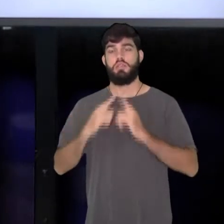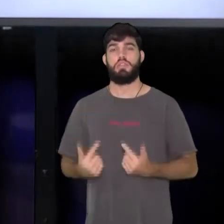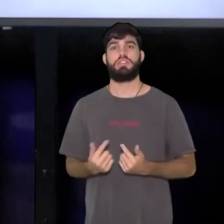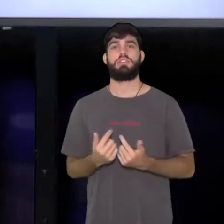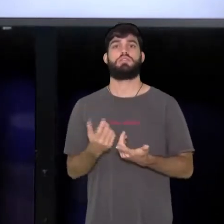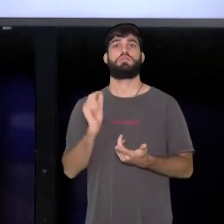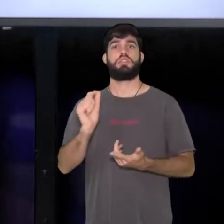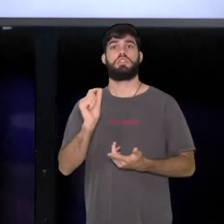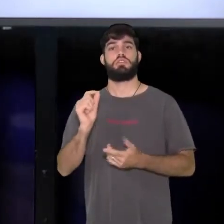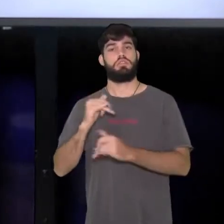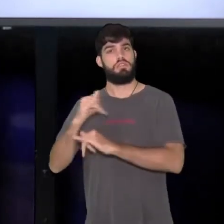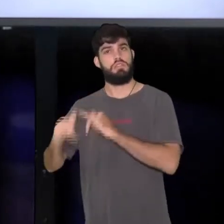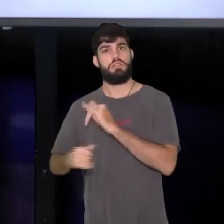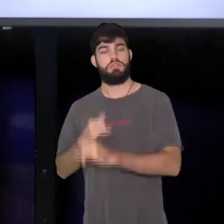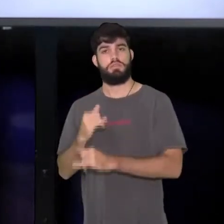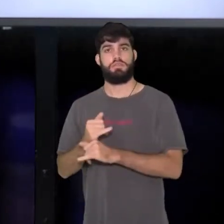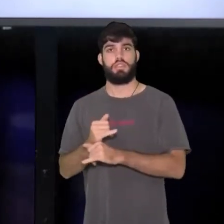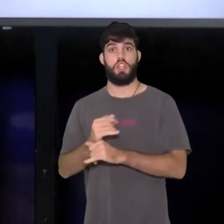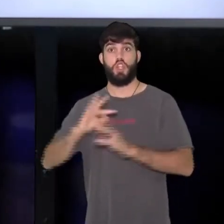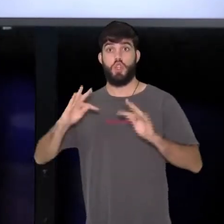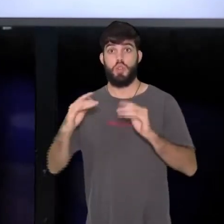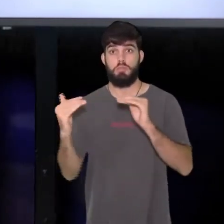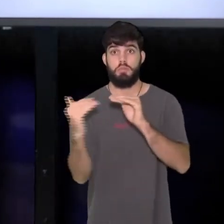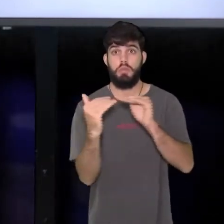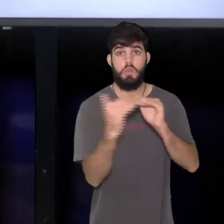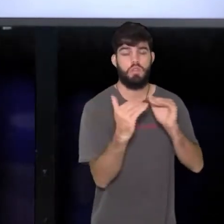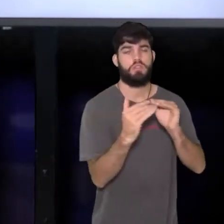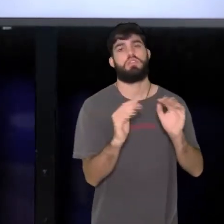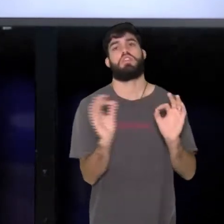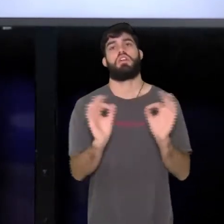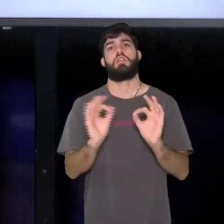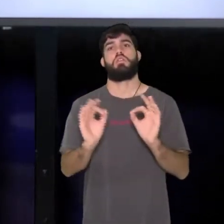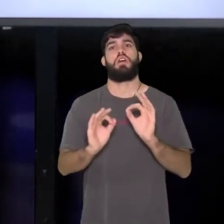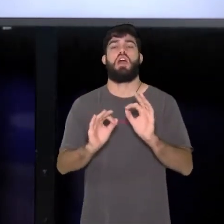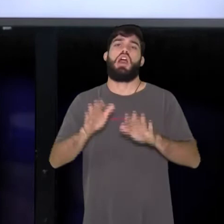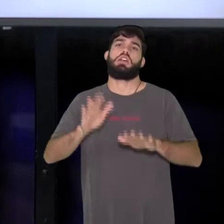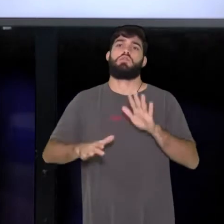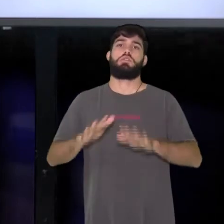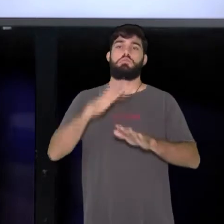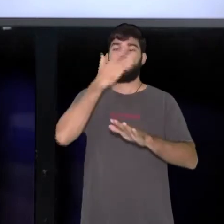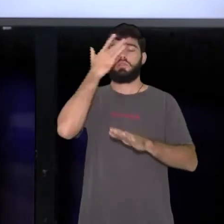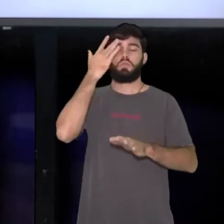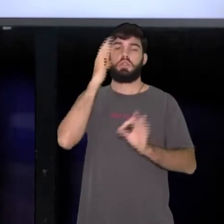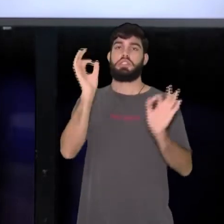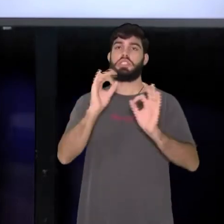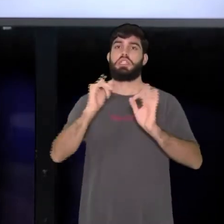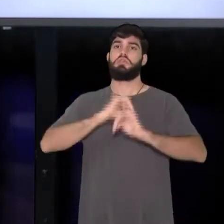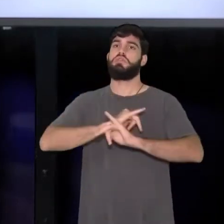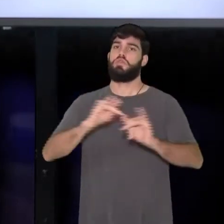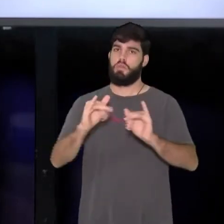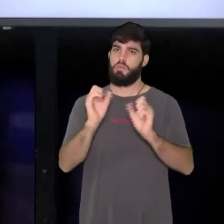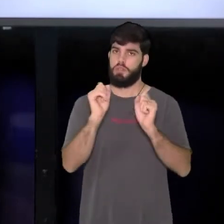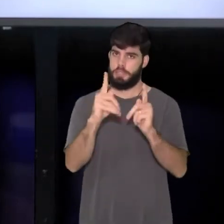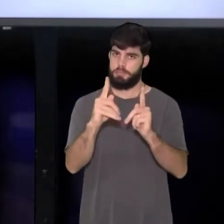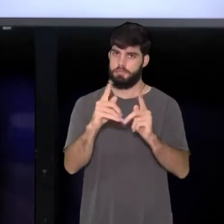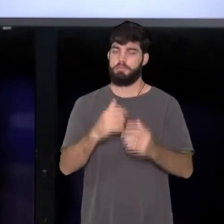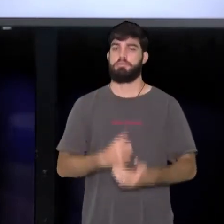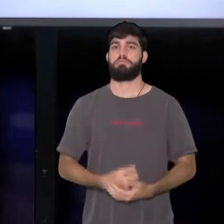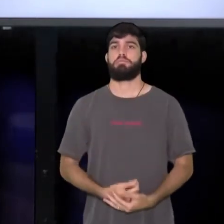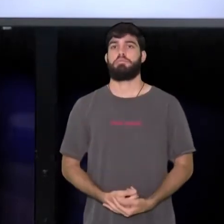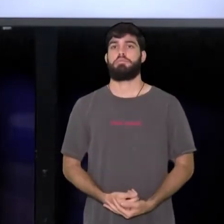digital. Lembrando, isso não é consenso entre os gramáticos, então alguns não vão trazer essa informação para vocês,